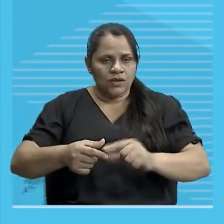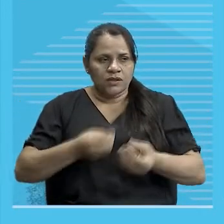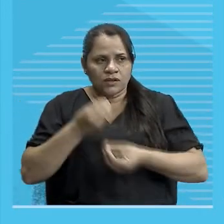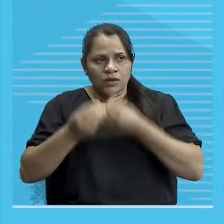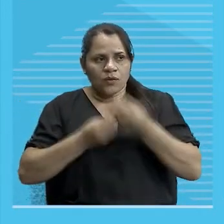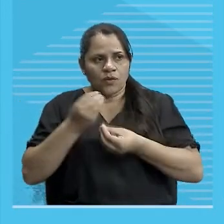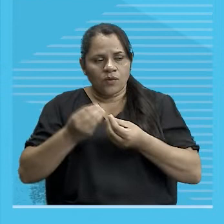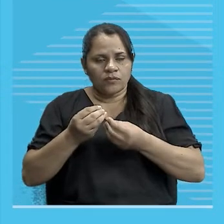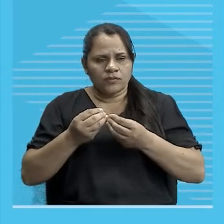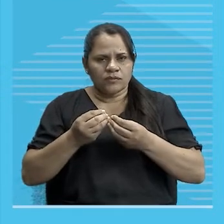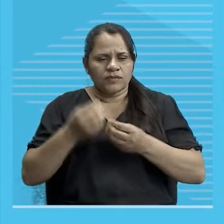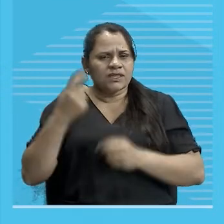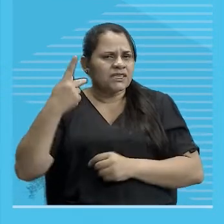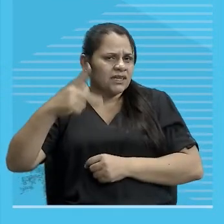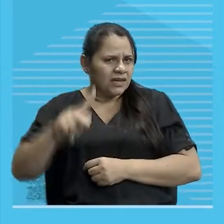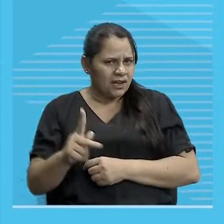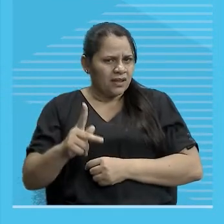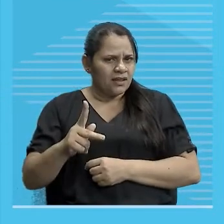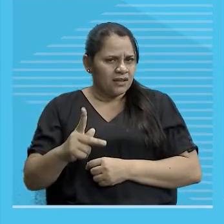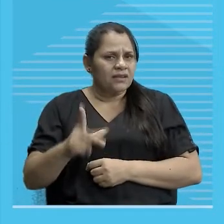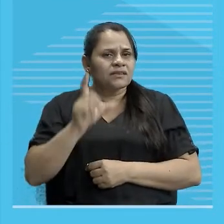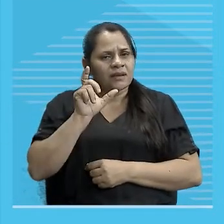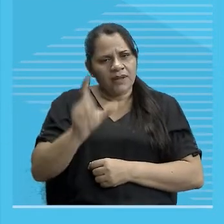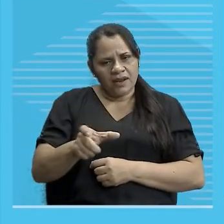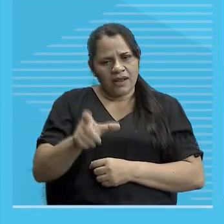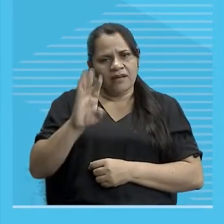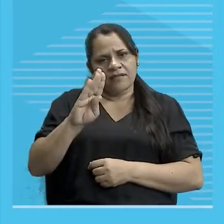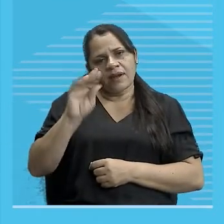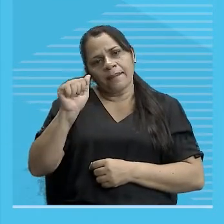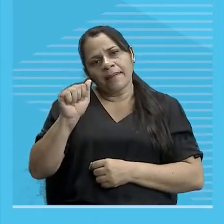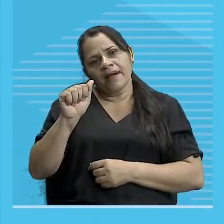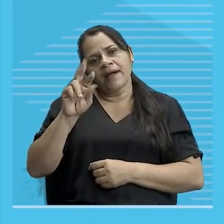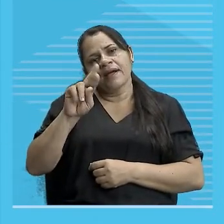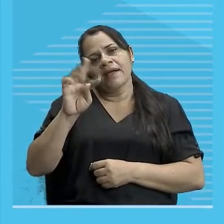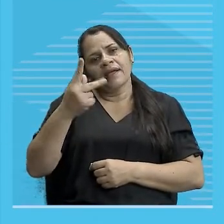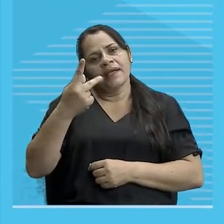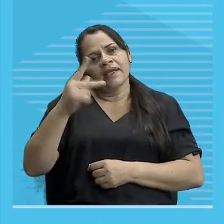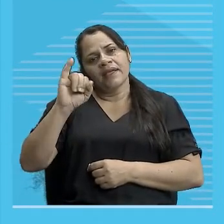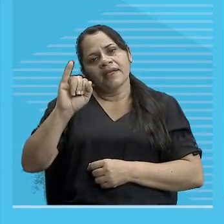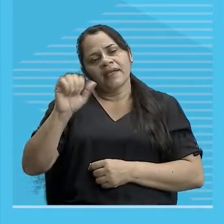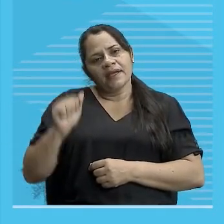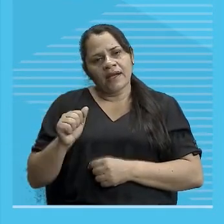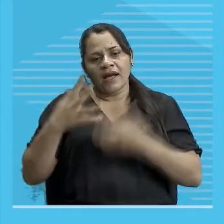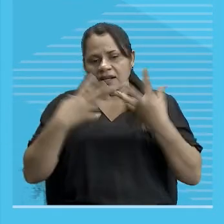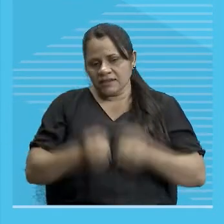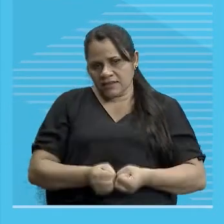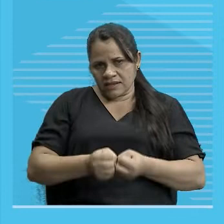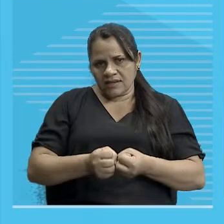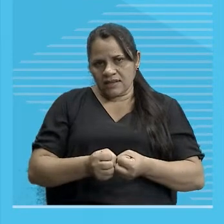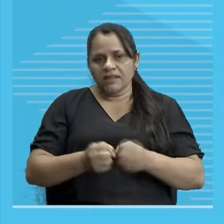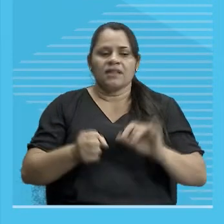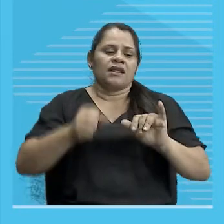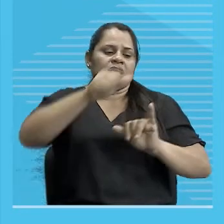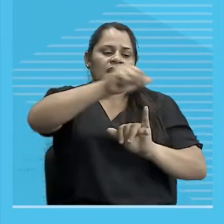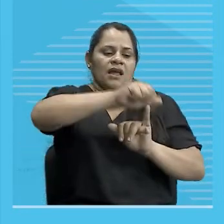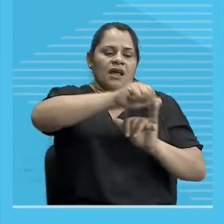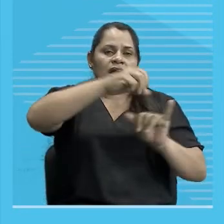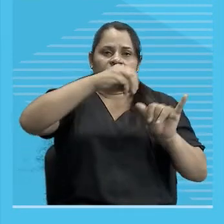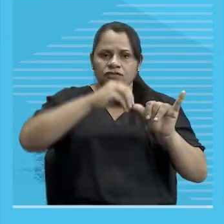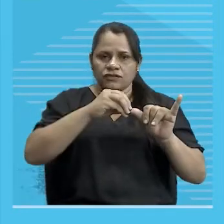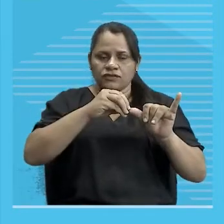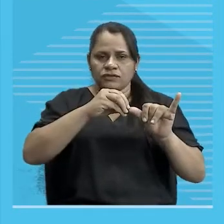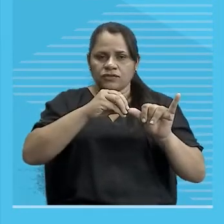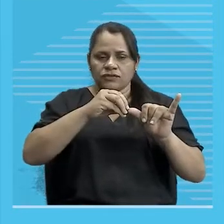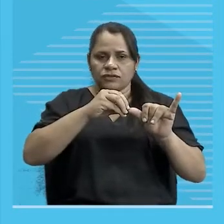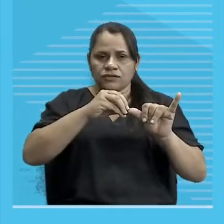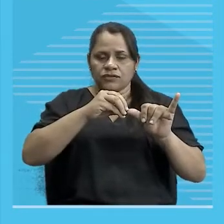Será que Bahia aceita artigo? Tá suave demais, olha. A Bahia. Mas, rapaz,